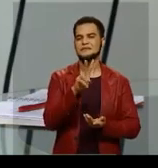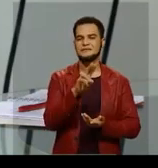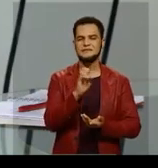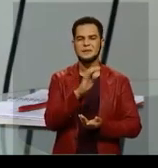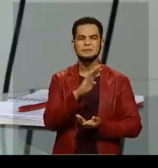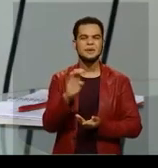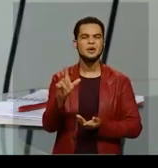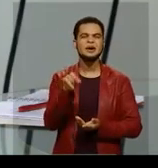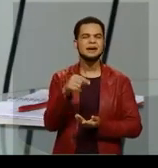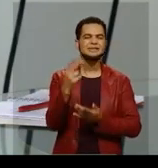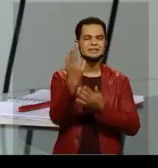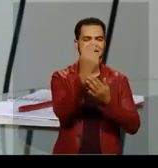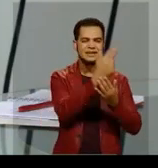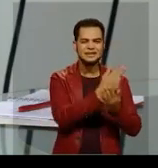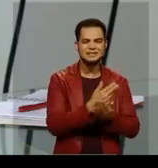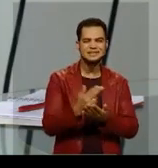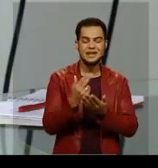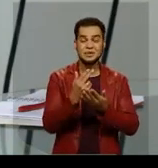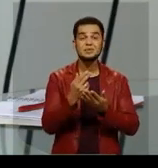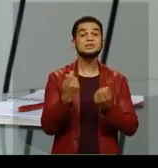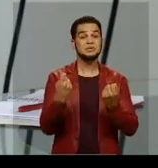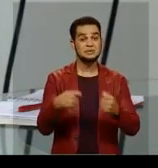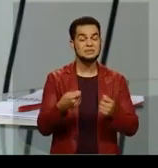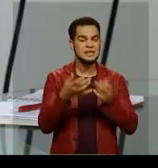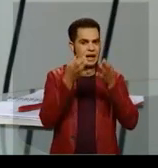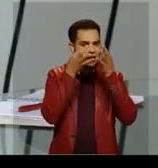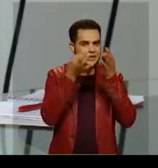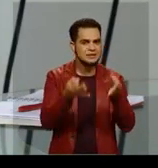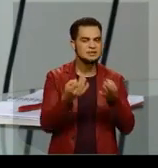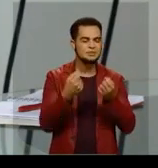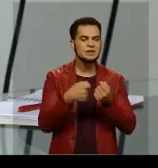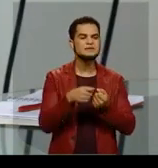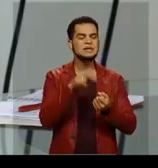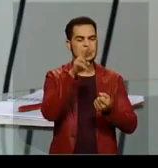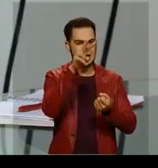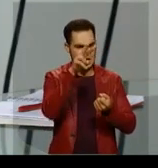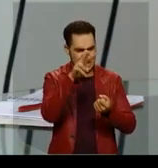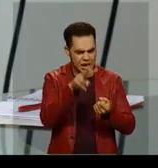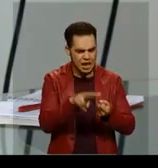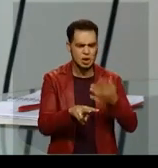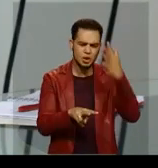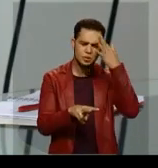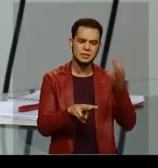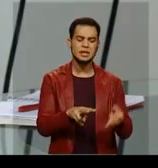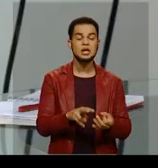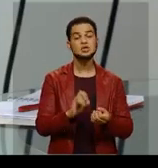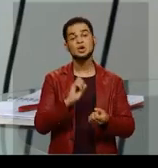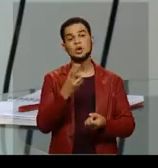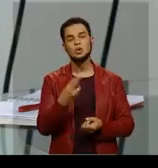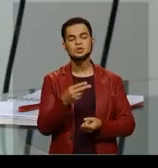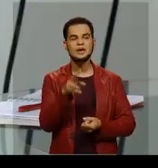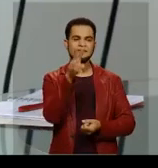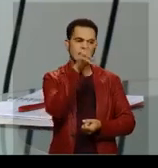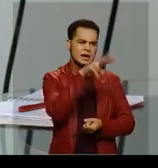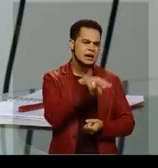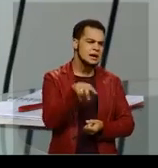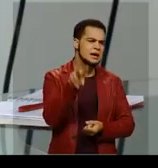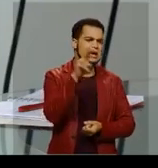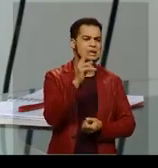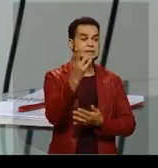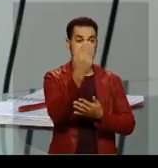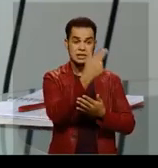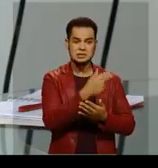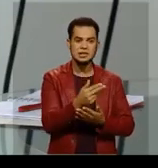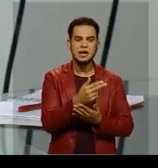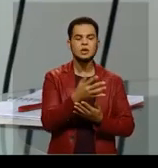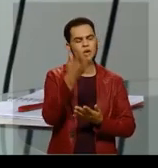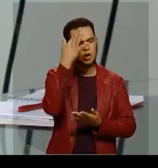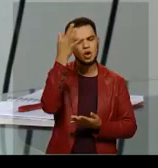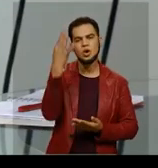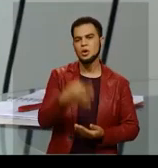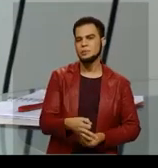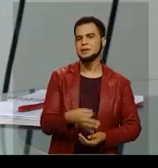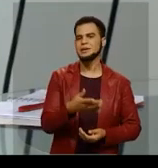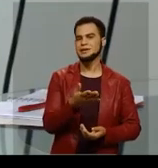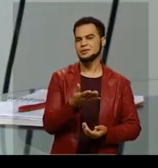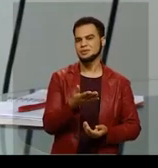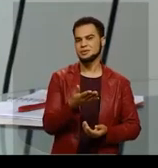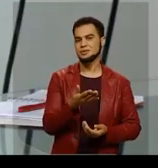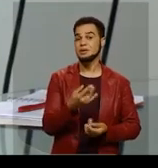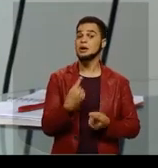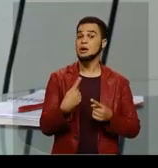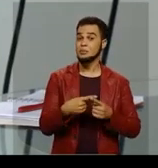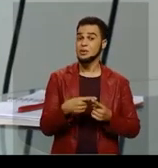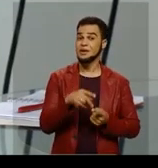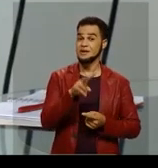linguagem verbal e também a não verbal. Então, e o que é linguagem verbal e não verbal? A